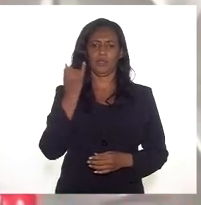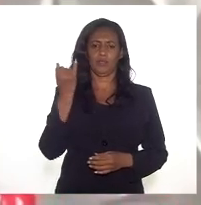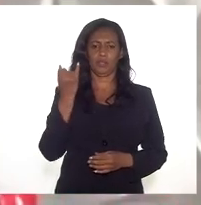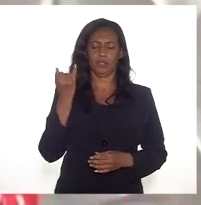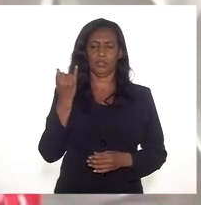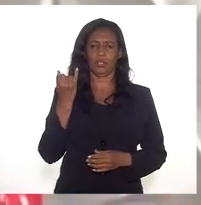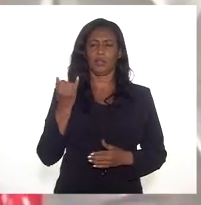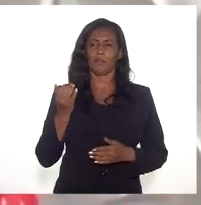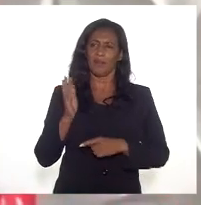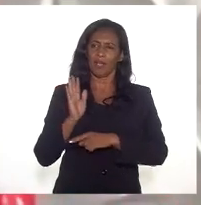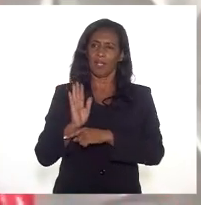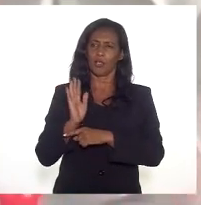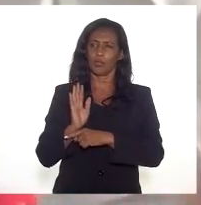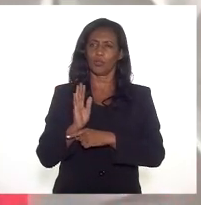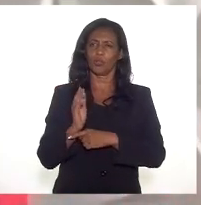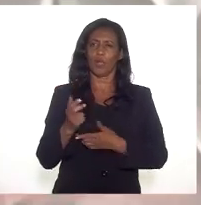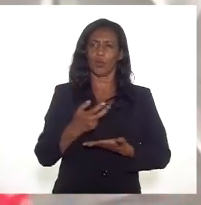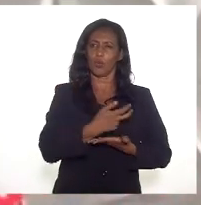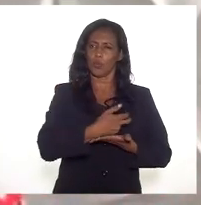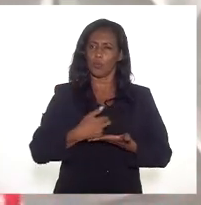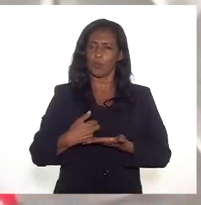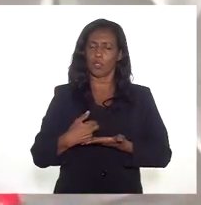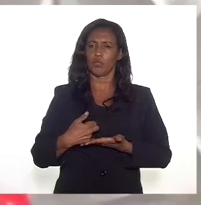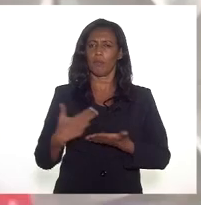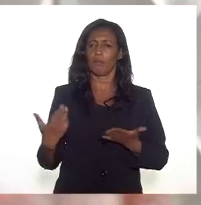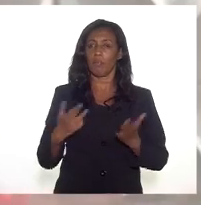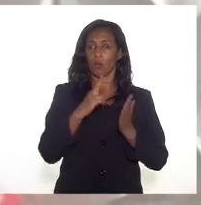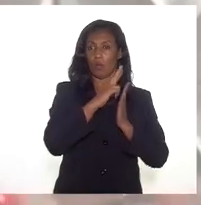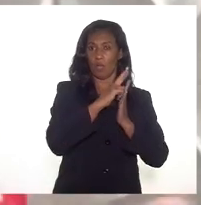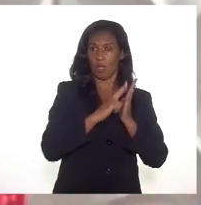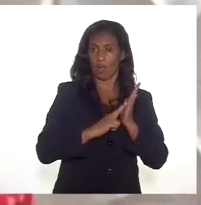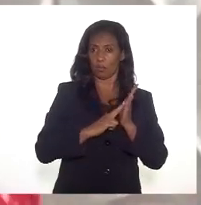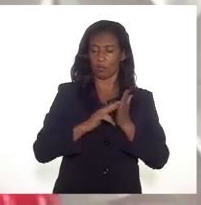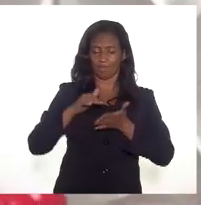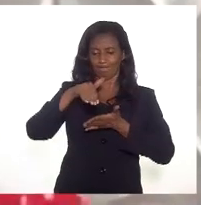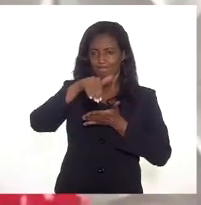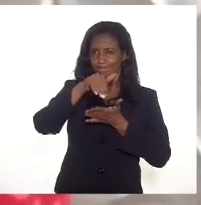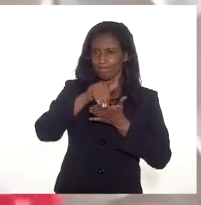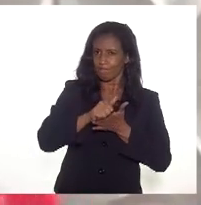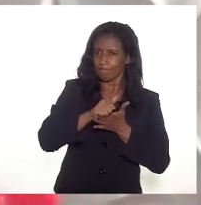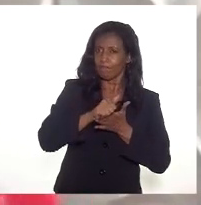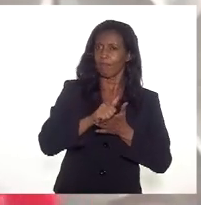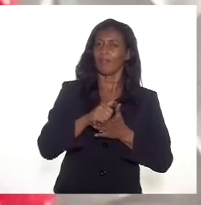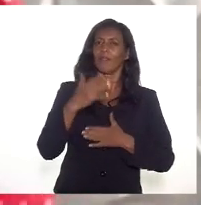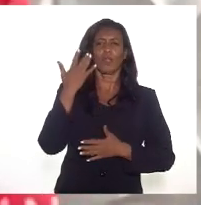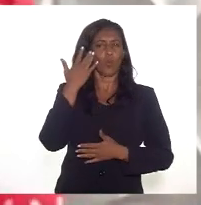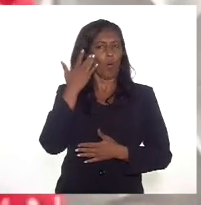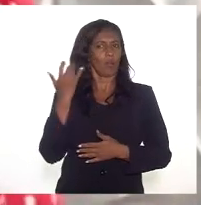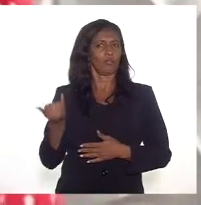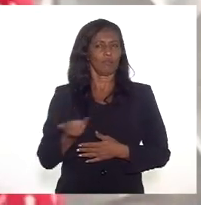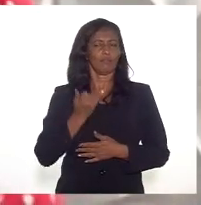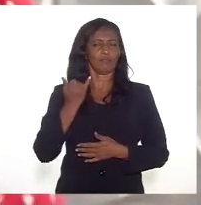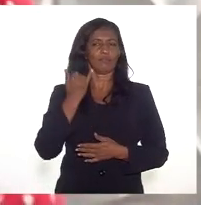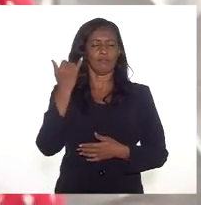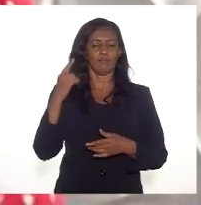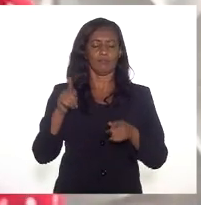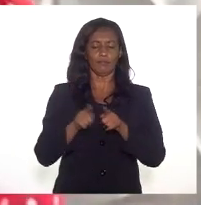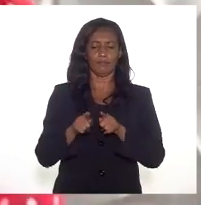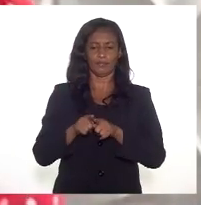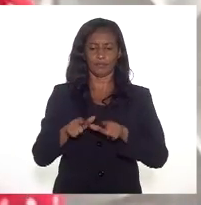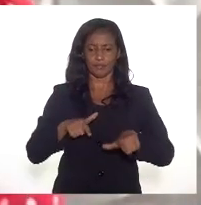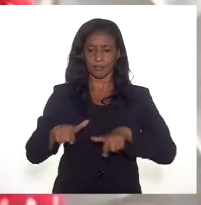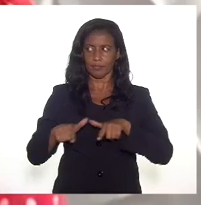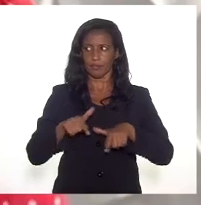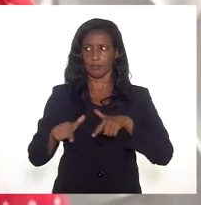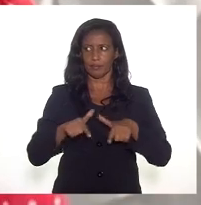do impeachment. Então, acho que ter o relatório anexado, acho que é importante também pelo trabalho que